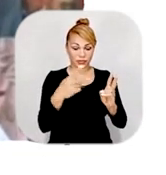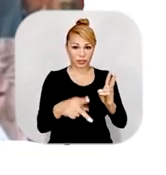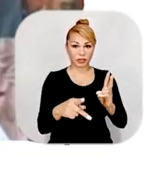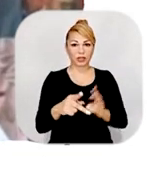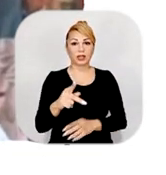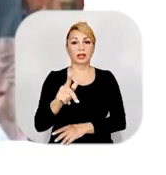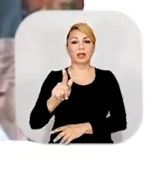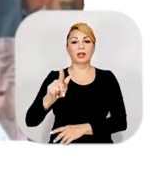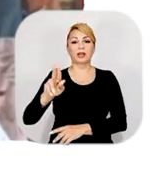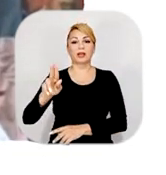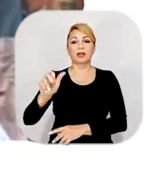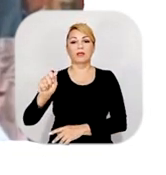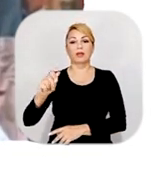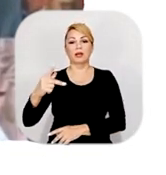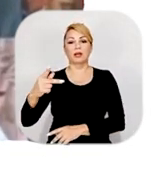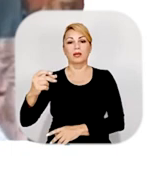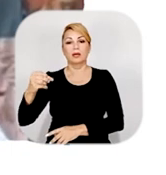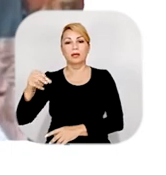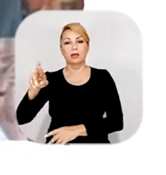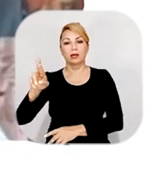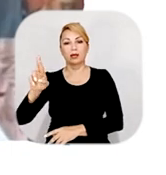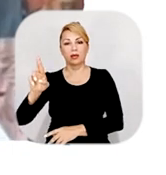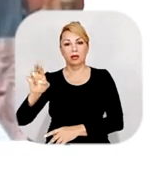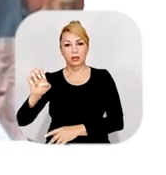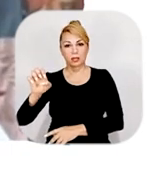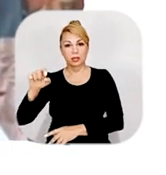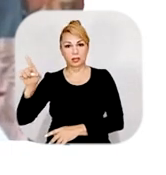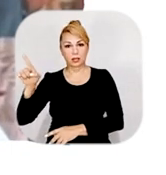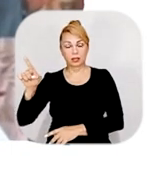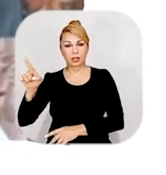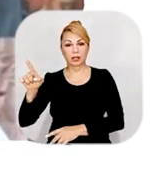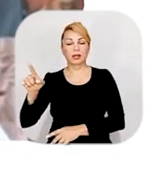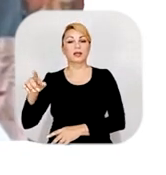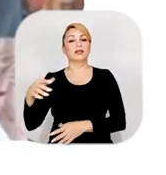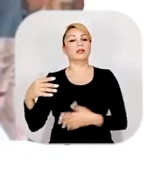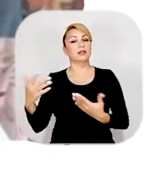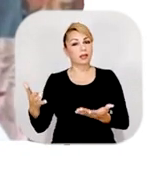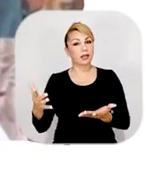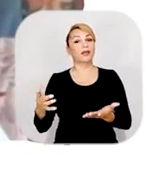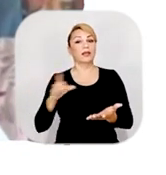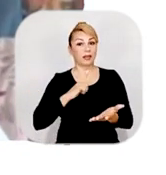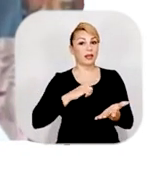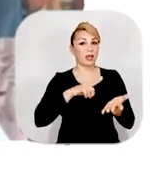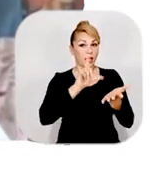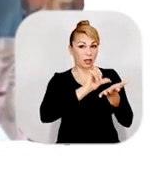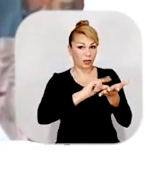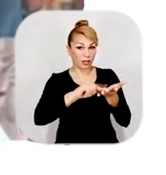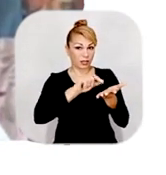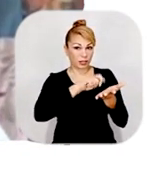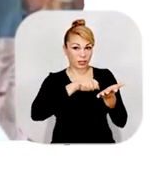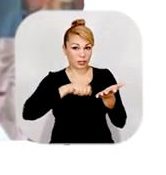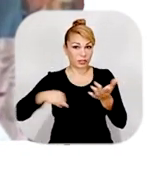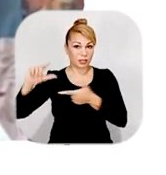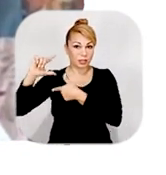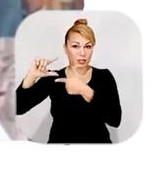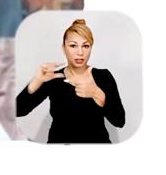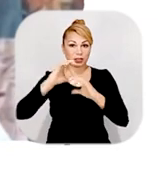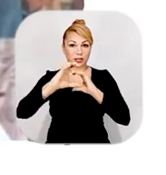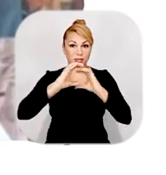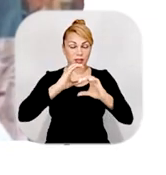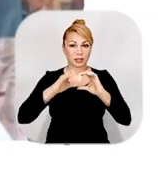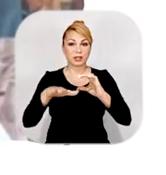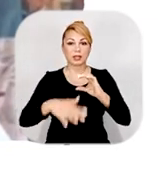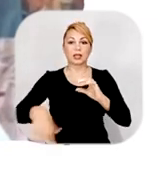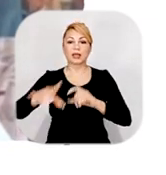o Snetlag próprio escreveu um artigo extenso sobre as tradições musicais, especialmente os